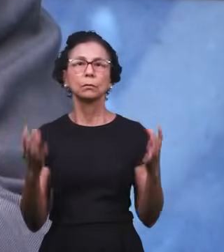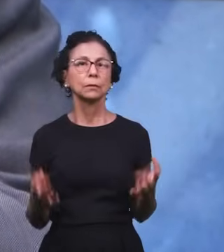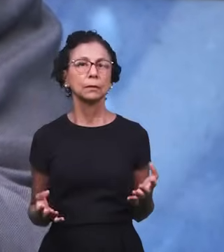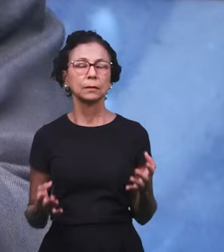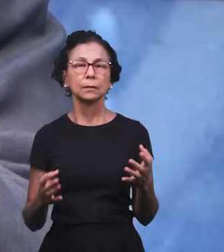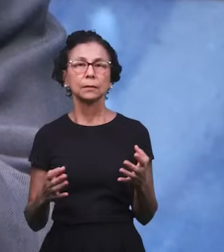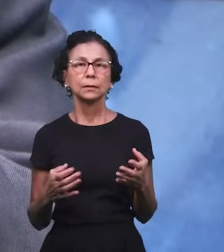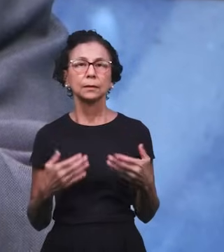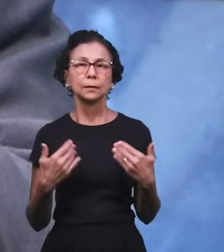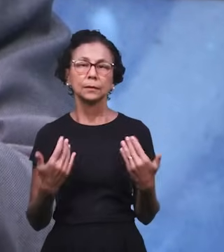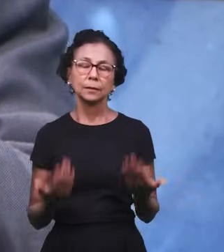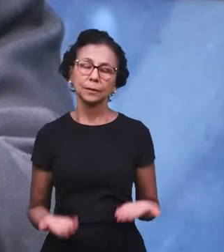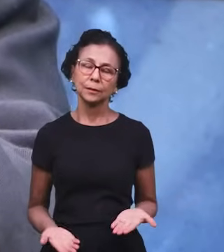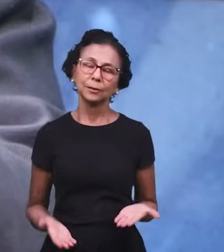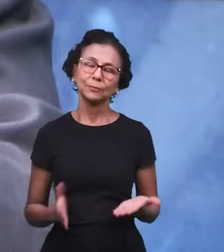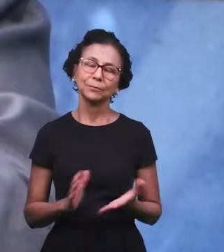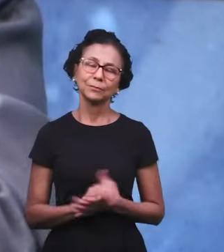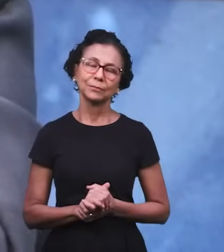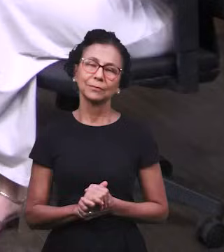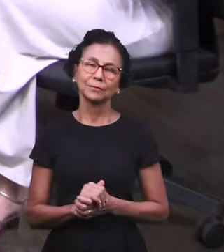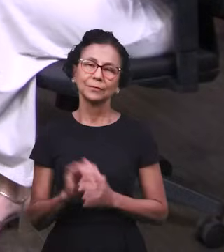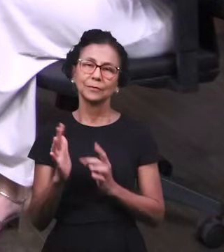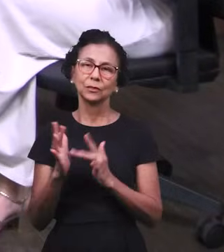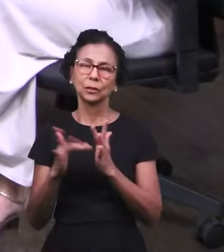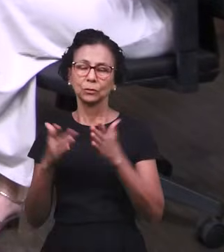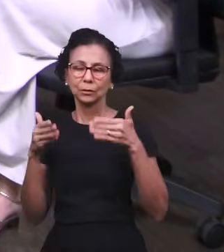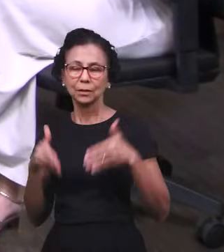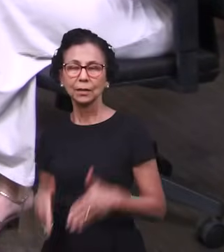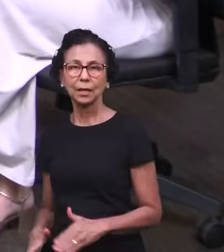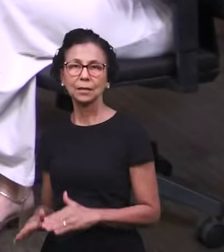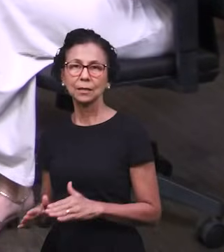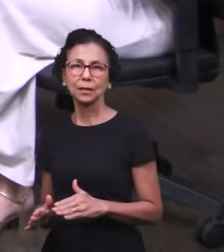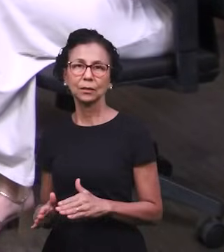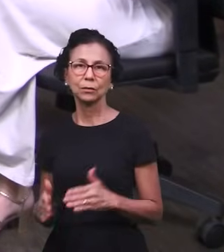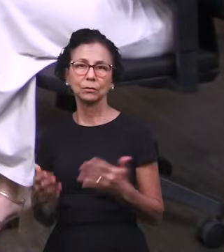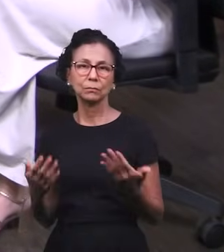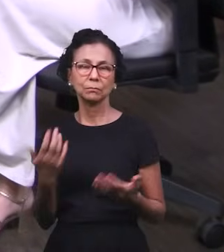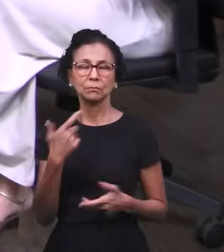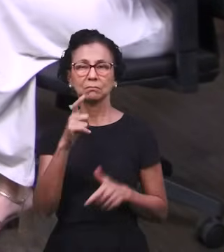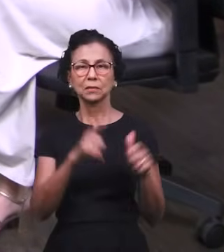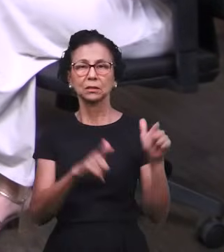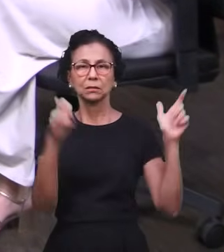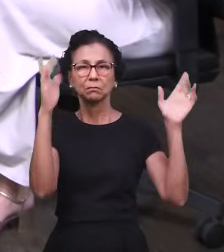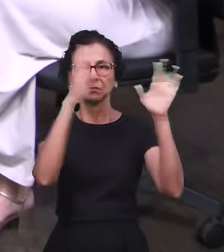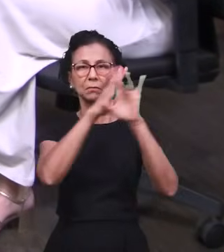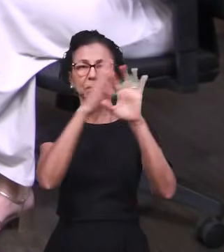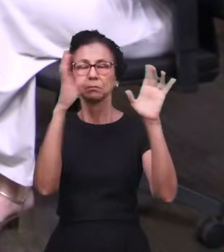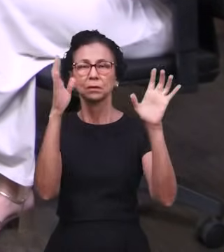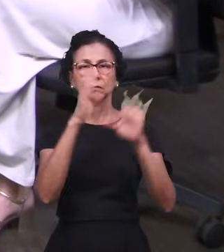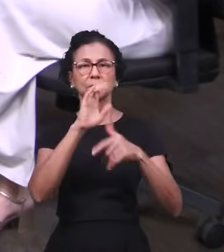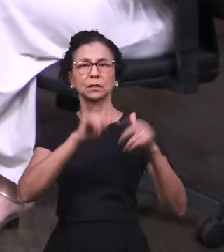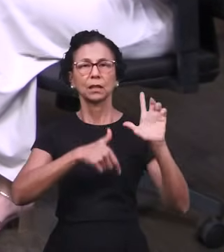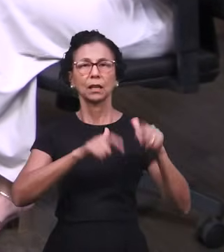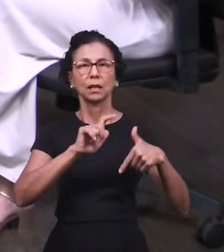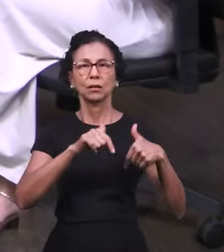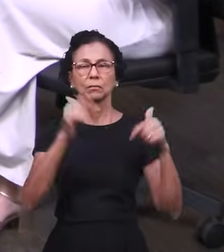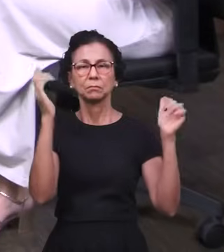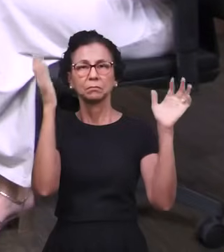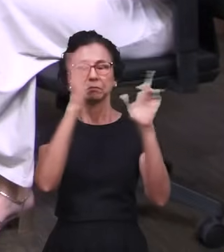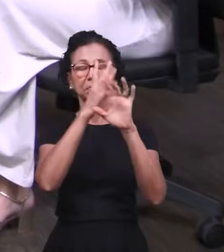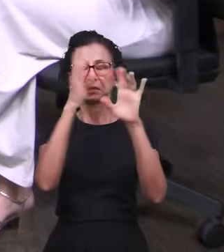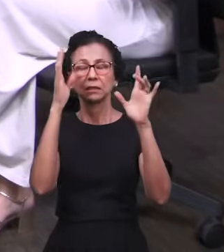dormindo. A gente pensa Maria, José, caminhando para o templo para levar Jesus,